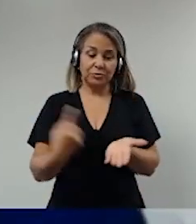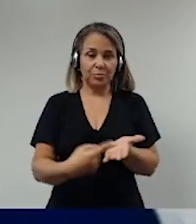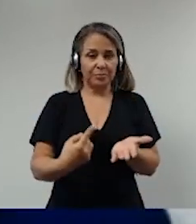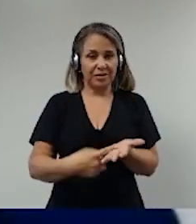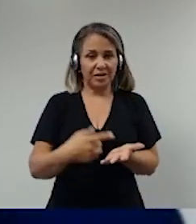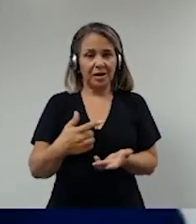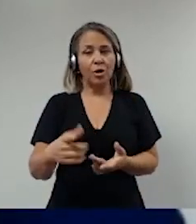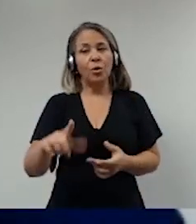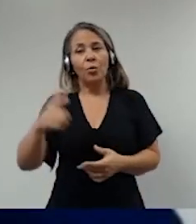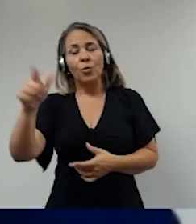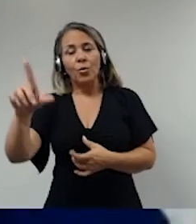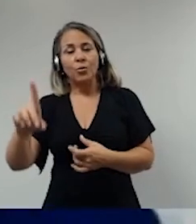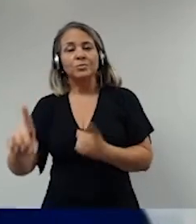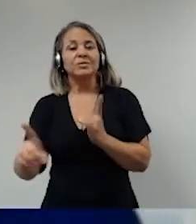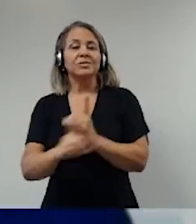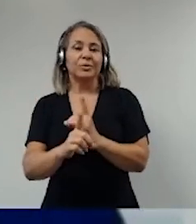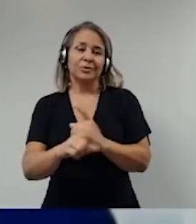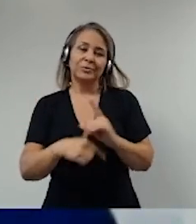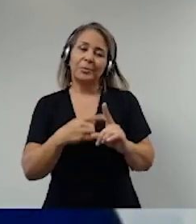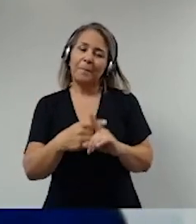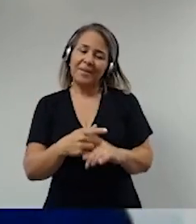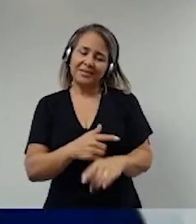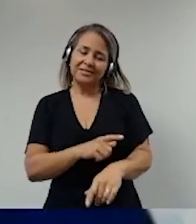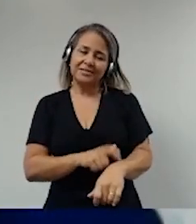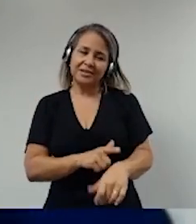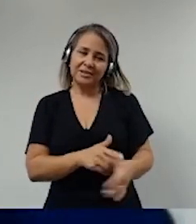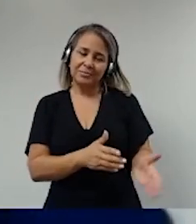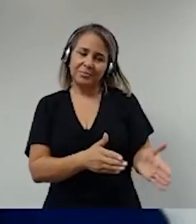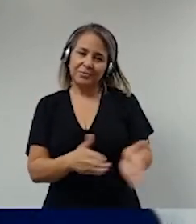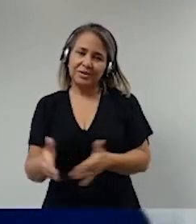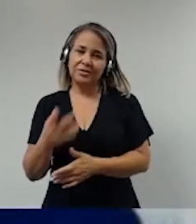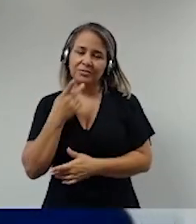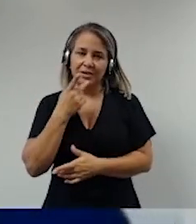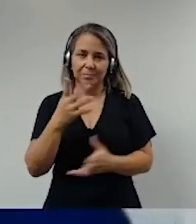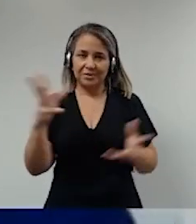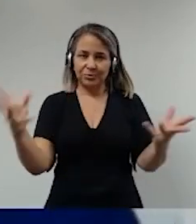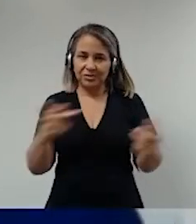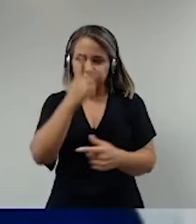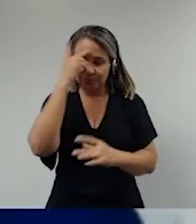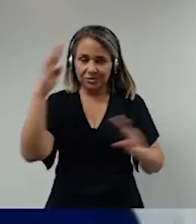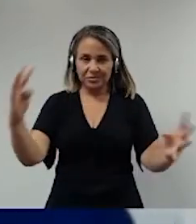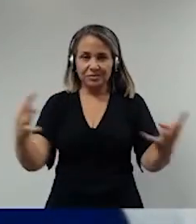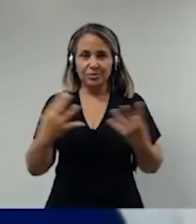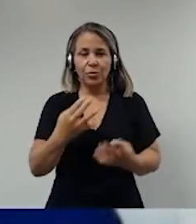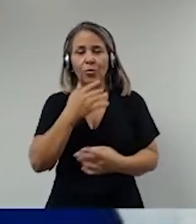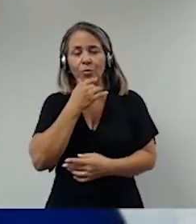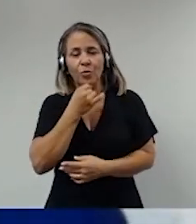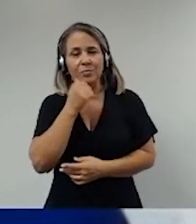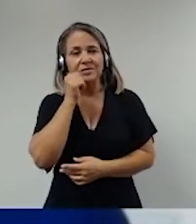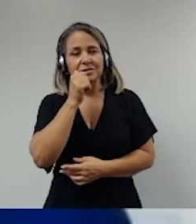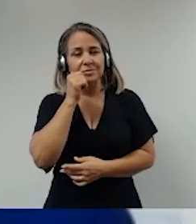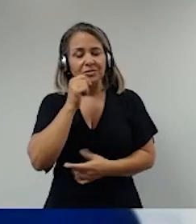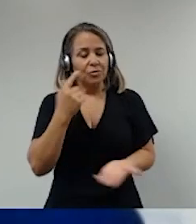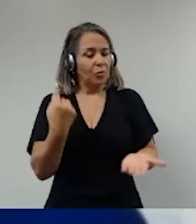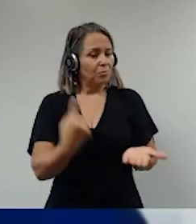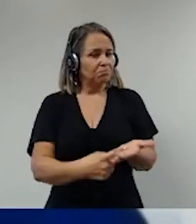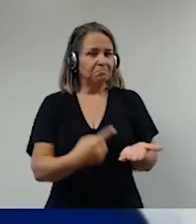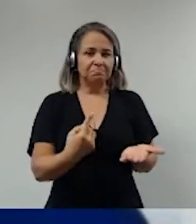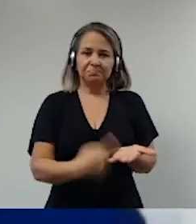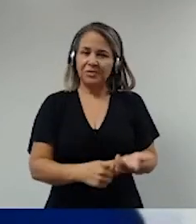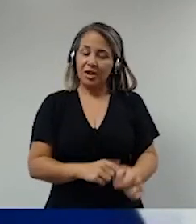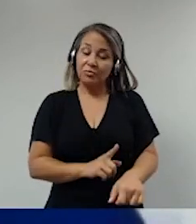um outro encontro com mais tempo, mas eu queria dizer para quem está nos assistindo, a todos vocês, homens e mulheres, que foi um momento muito